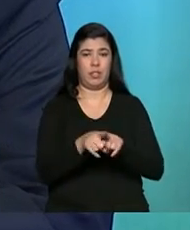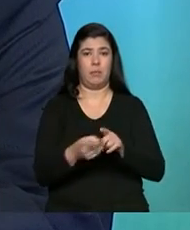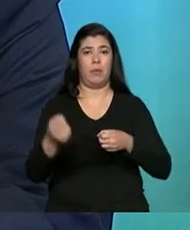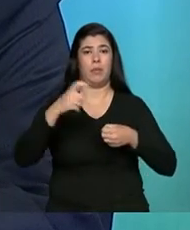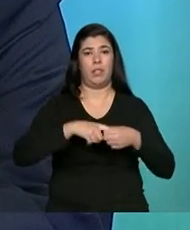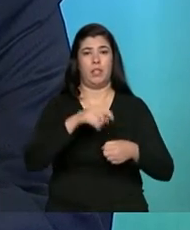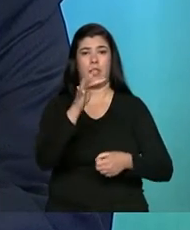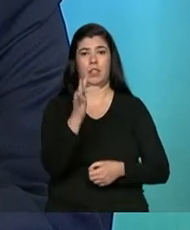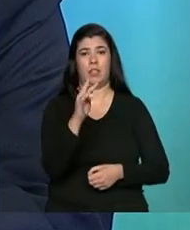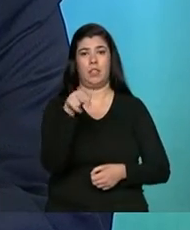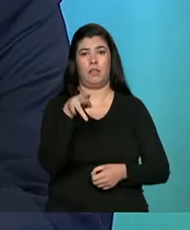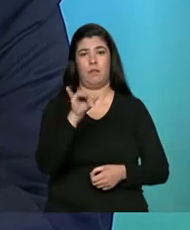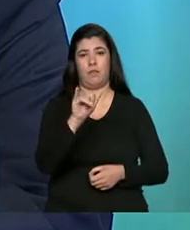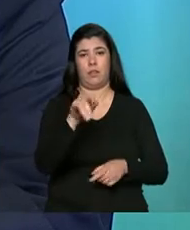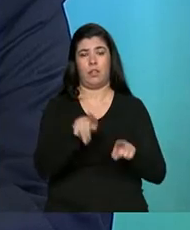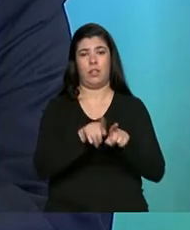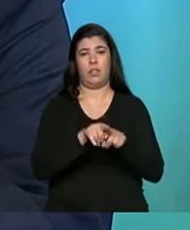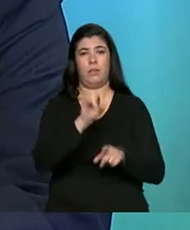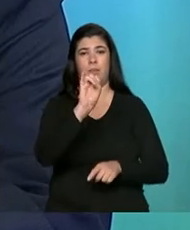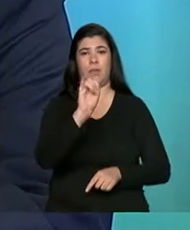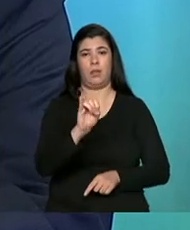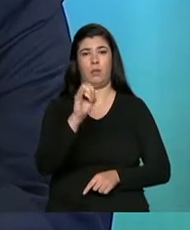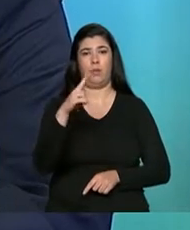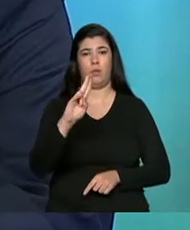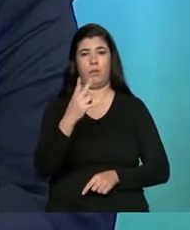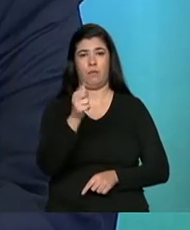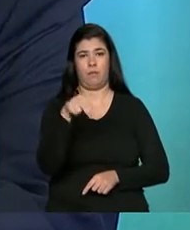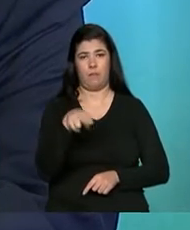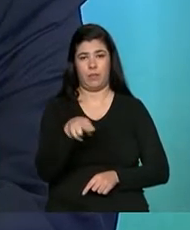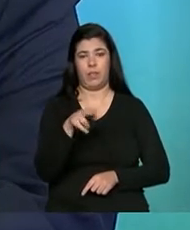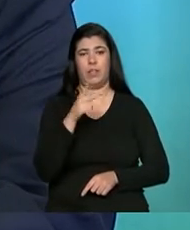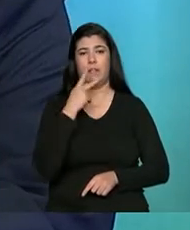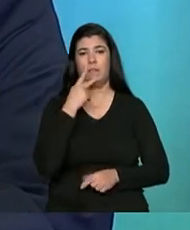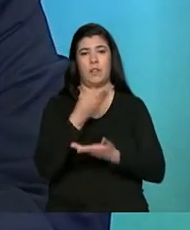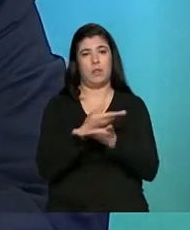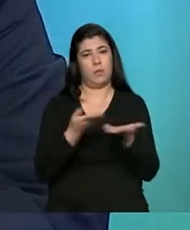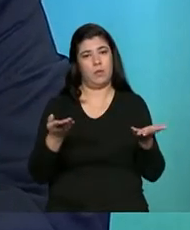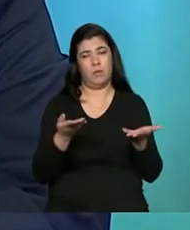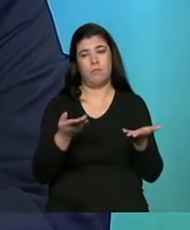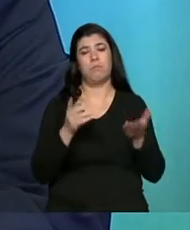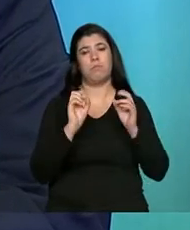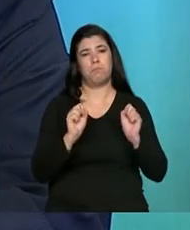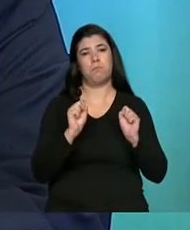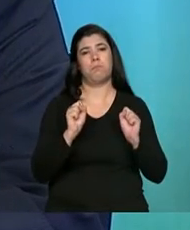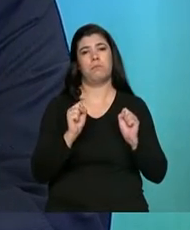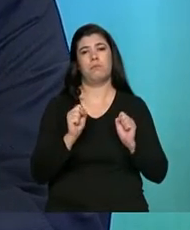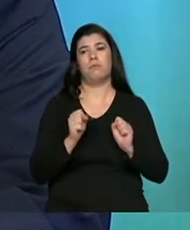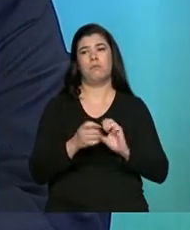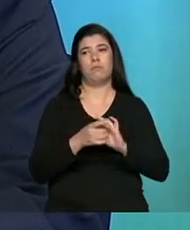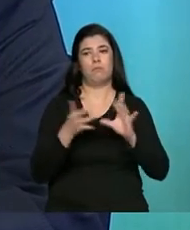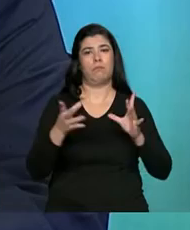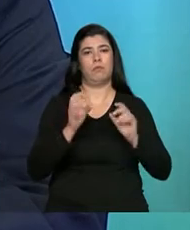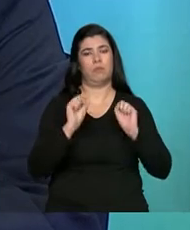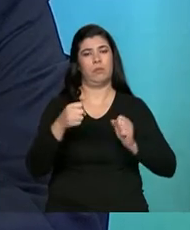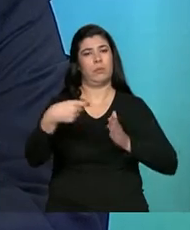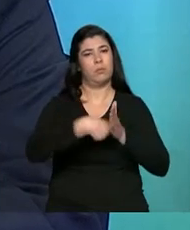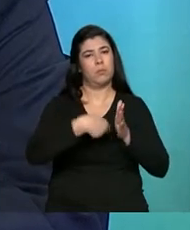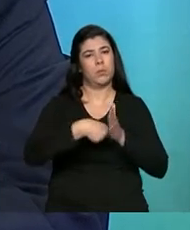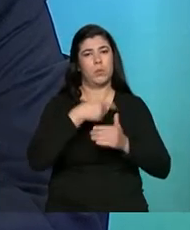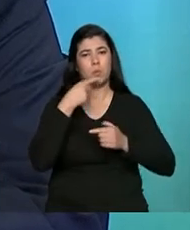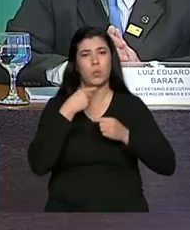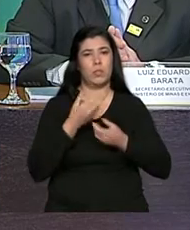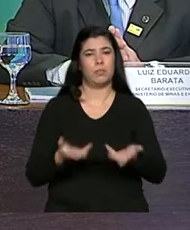com relação ao iphan dito isso nós nos colocamos aqui à disposição dos senhores para qualquer